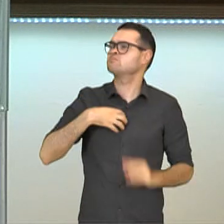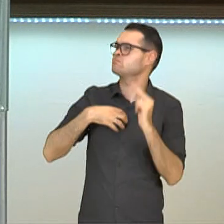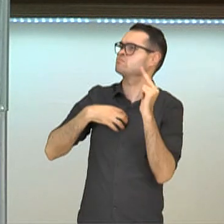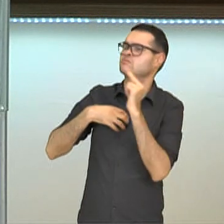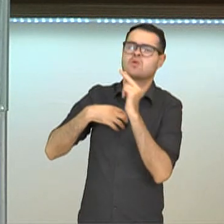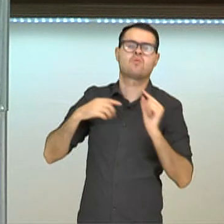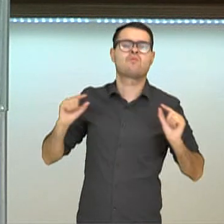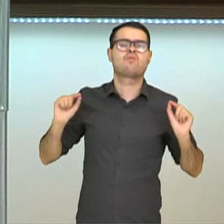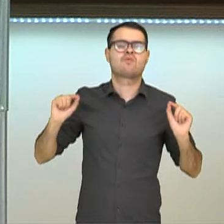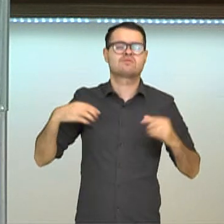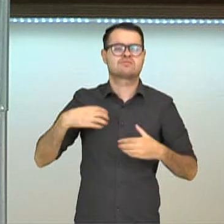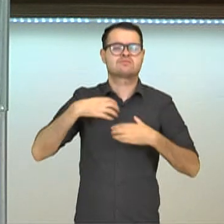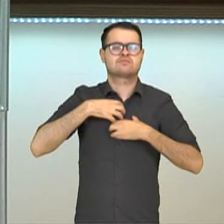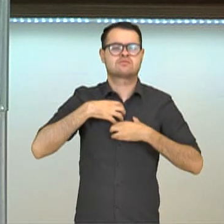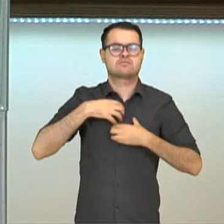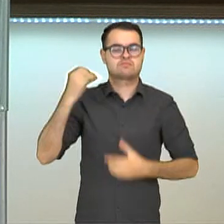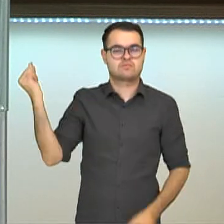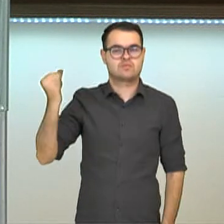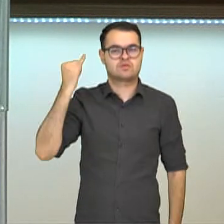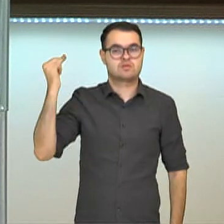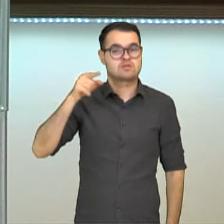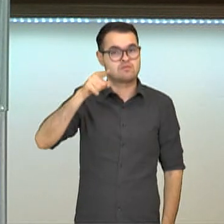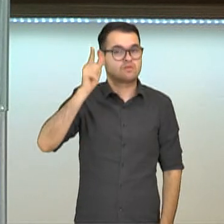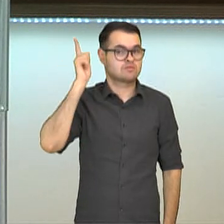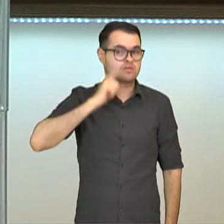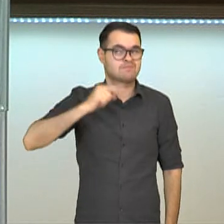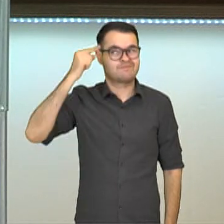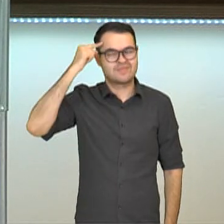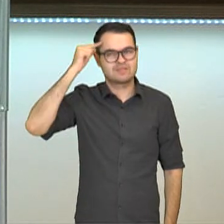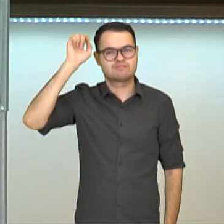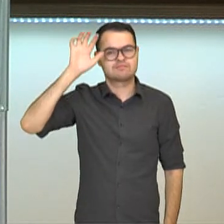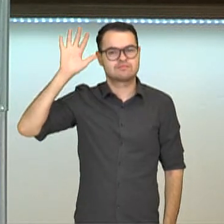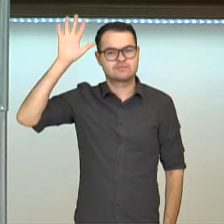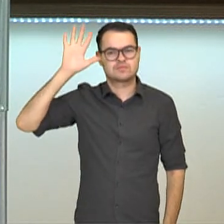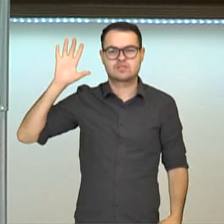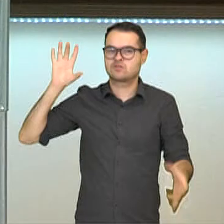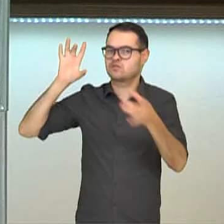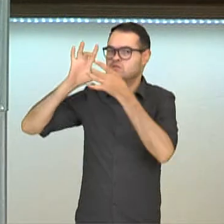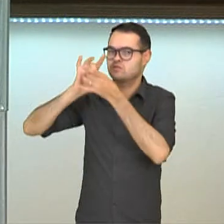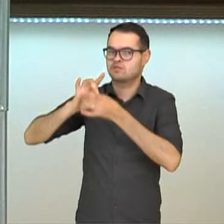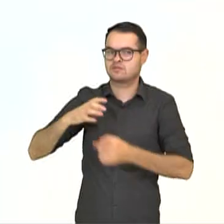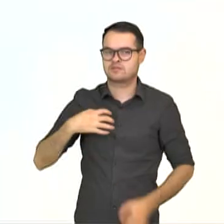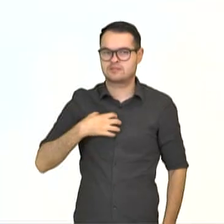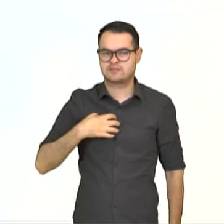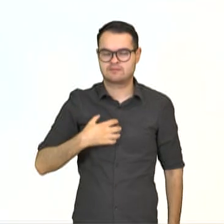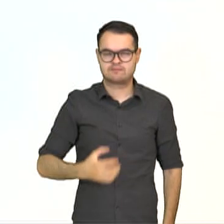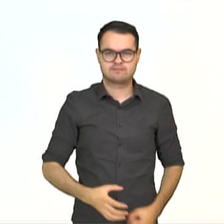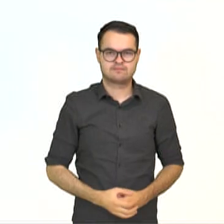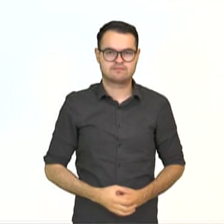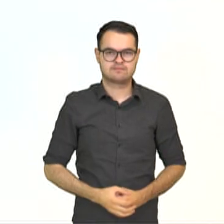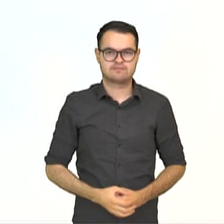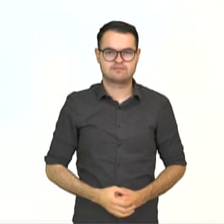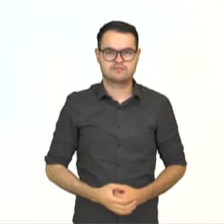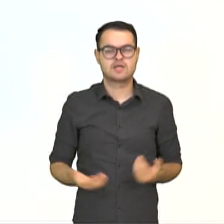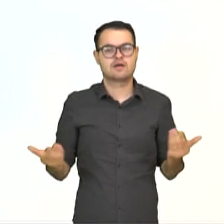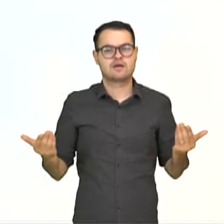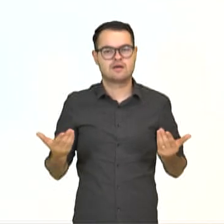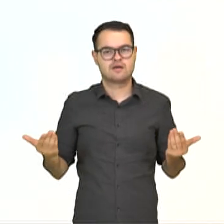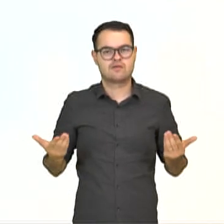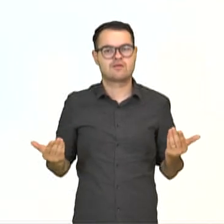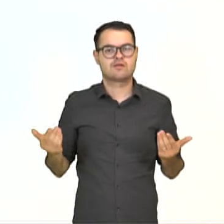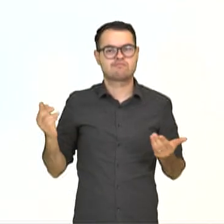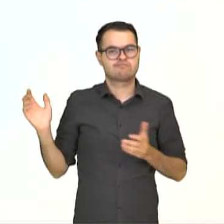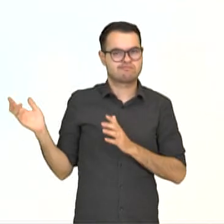sentiu através disso? O importante é que você consiga pensar a respeito desse sentimento. Agora nós vamos